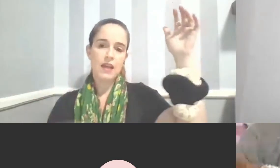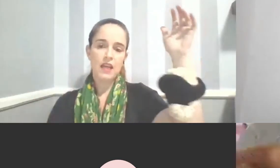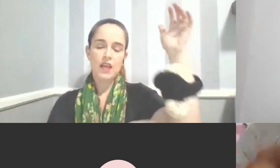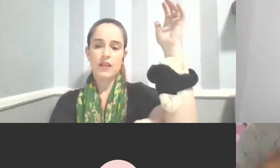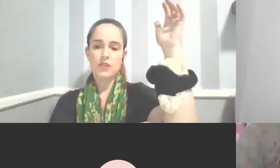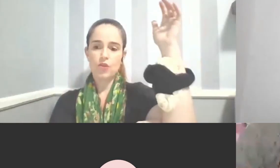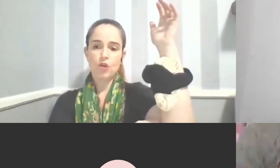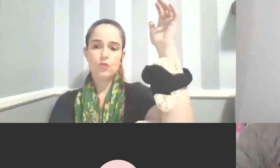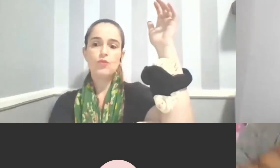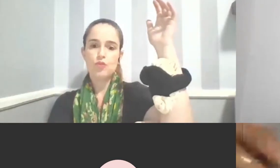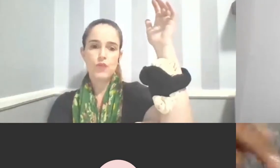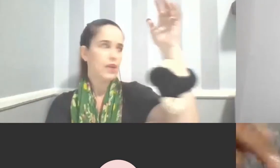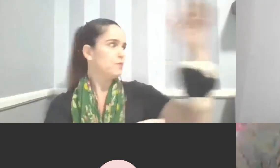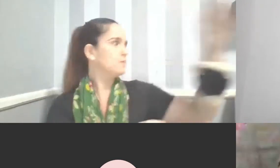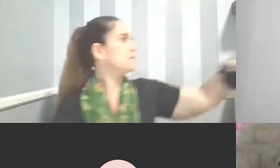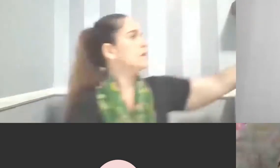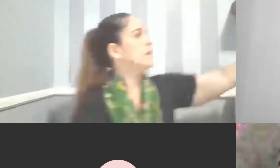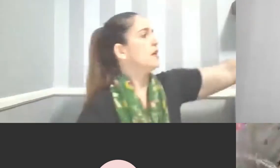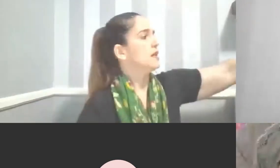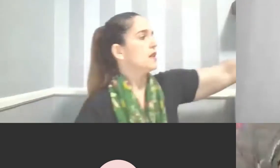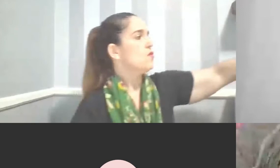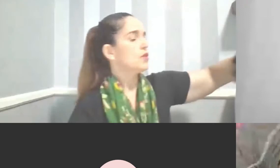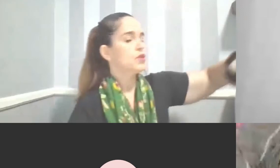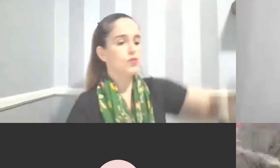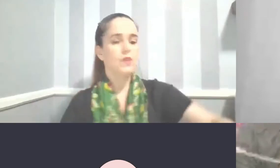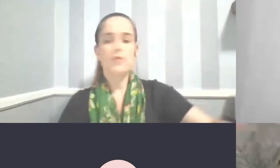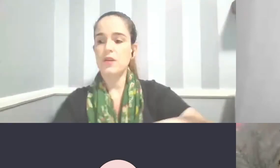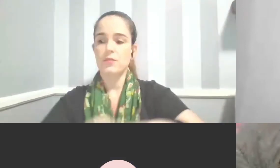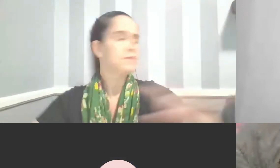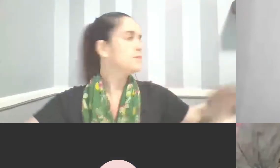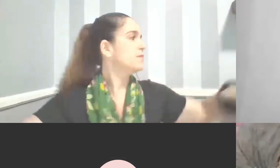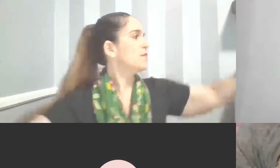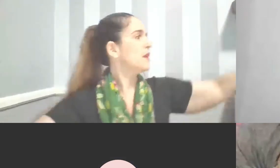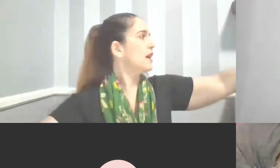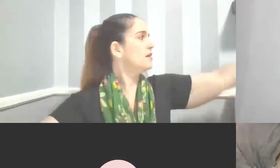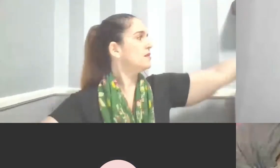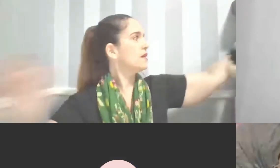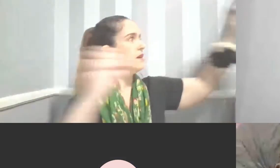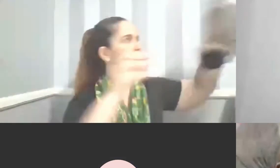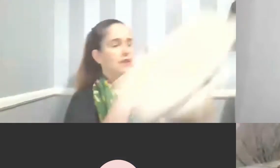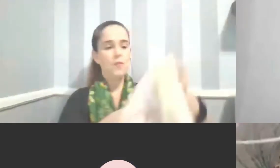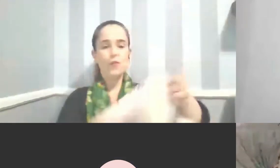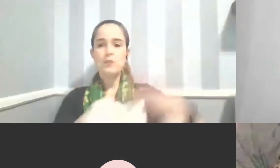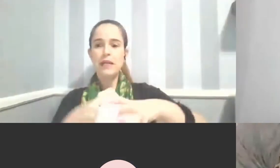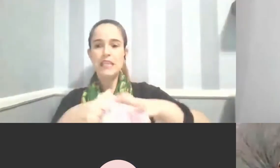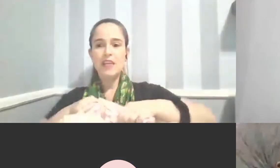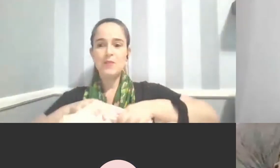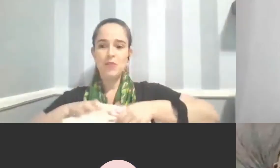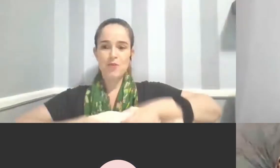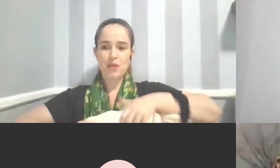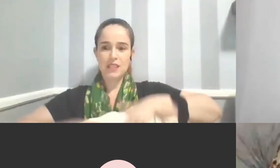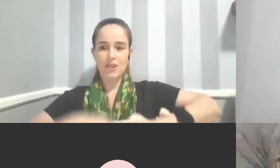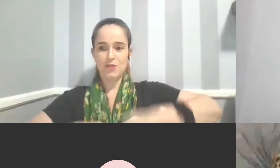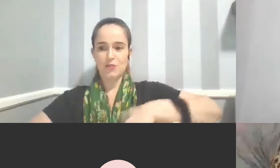a perna, eu flexiono o joelho. Então, continua aí comigo. Tá? Tem um monte de